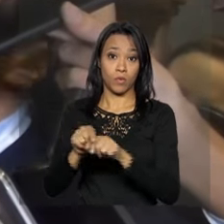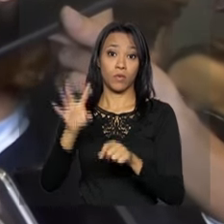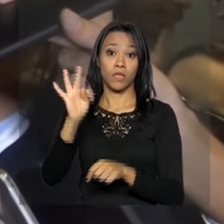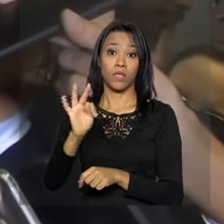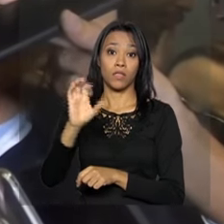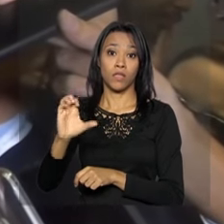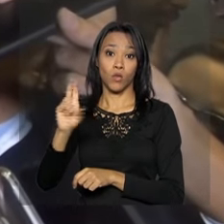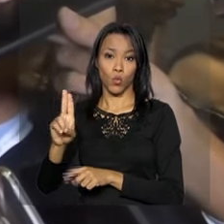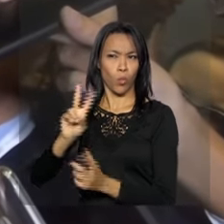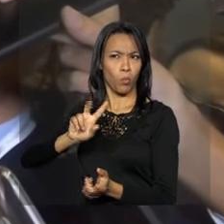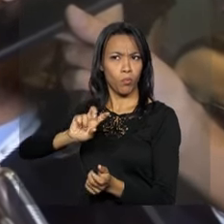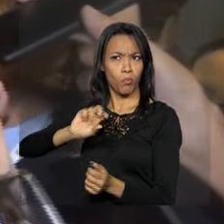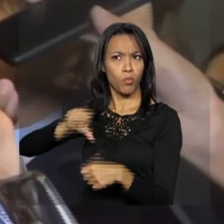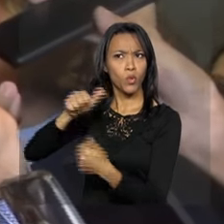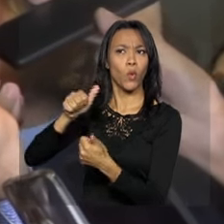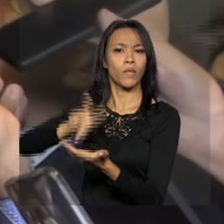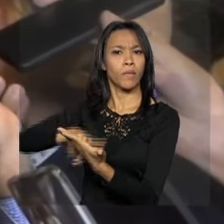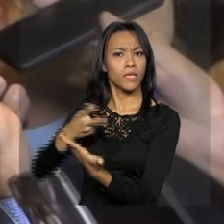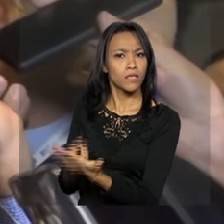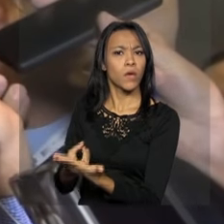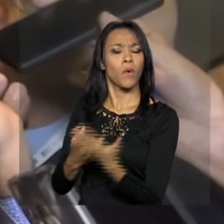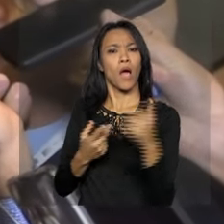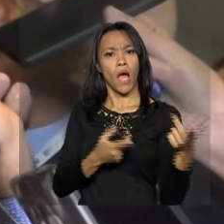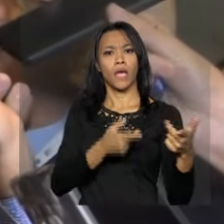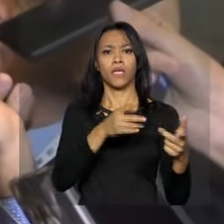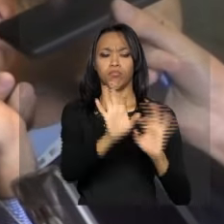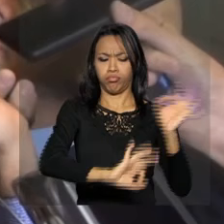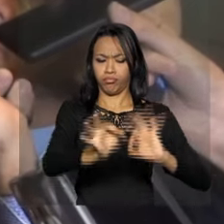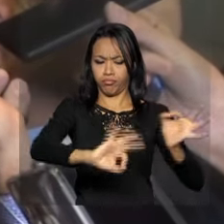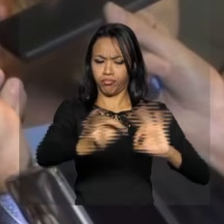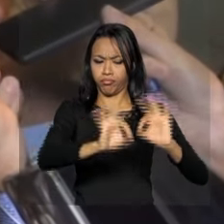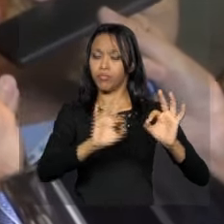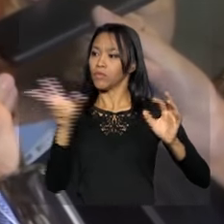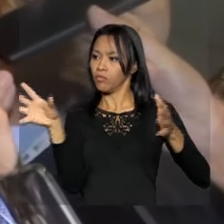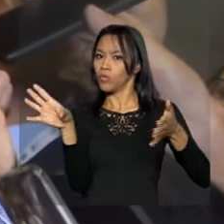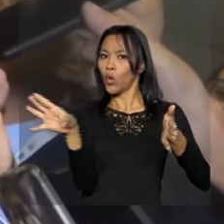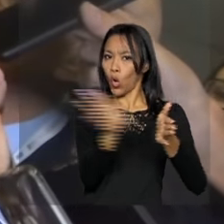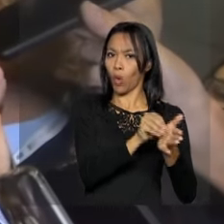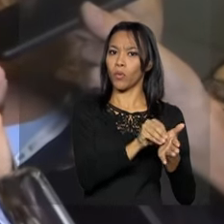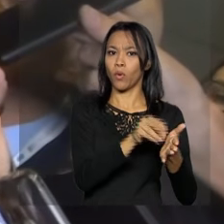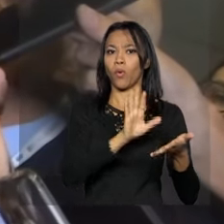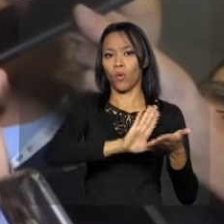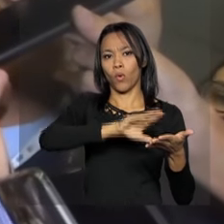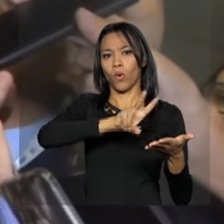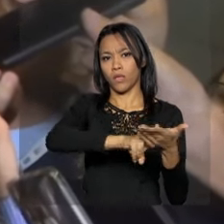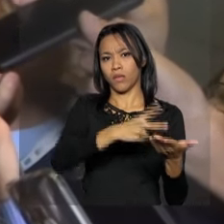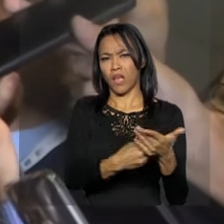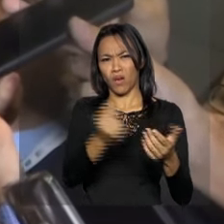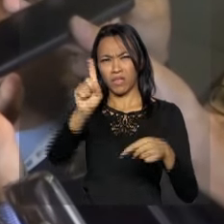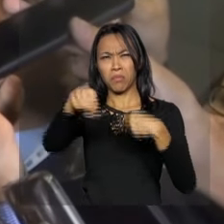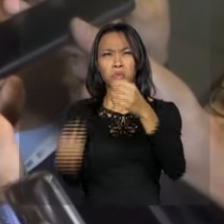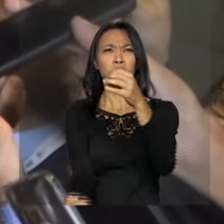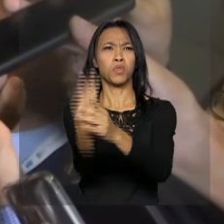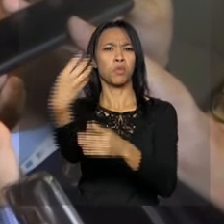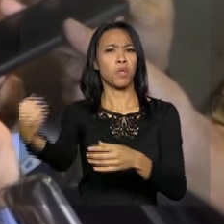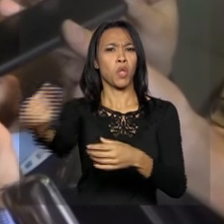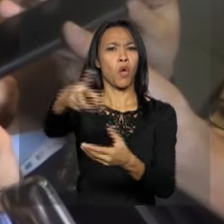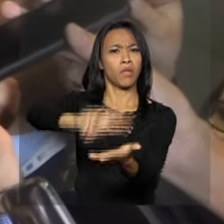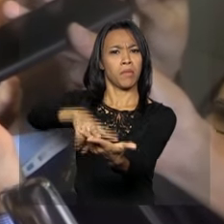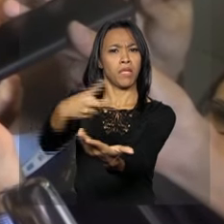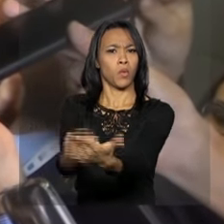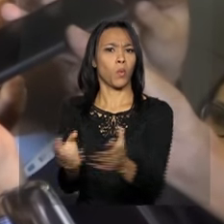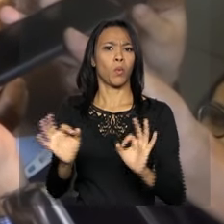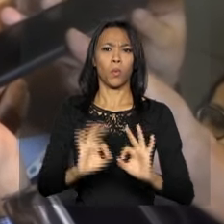governo imediatamente adotou essa nova interpretação nas suas operações. Então não se pode aplicar uma nova interpretação para trás,